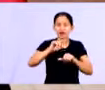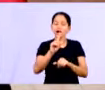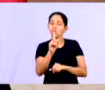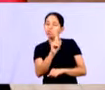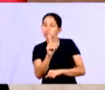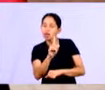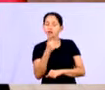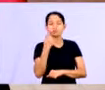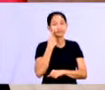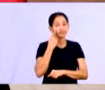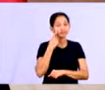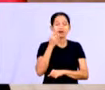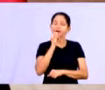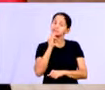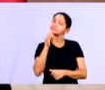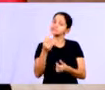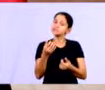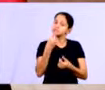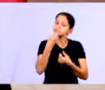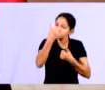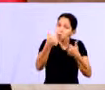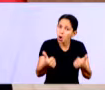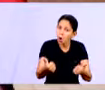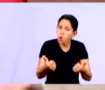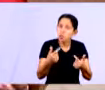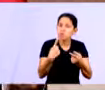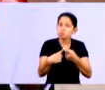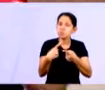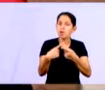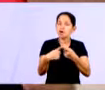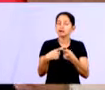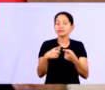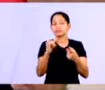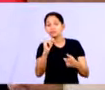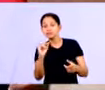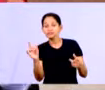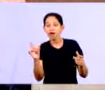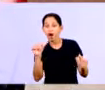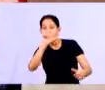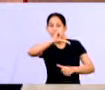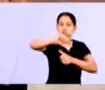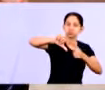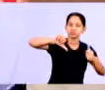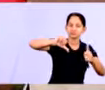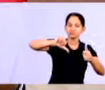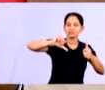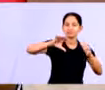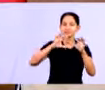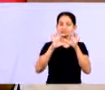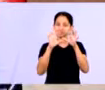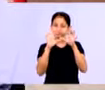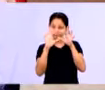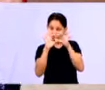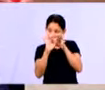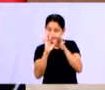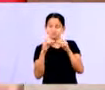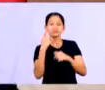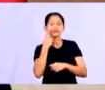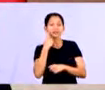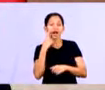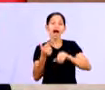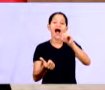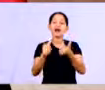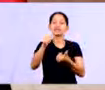não, isso às vezes é um cenário bom. Porque quando o vento vem contra você, quando o vento vem contra, é que